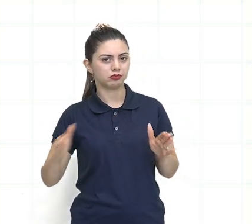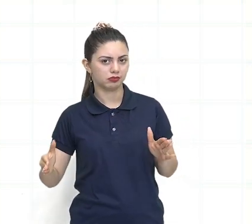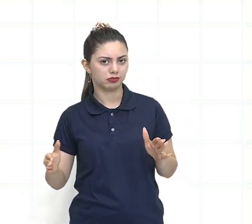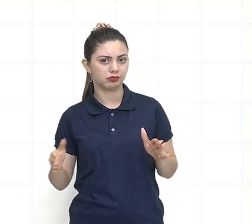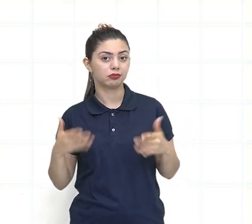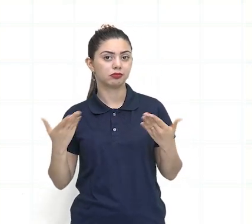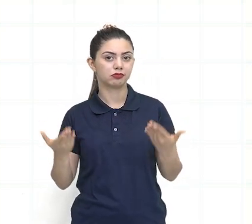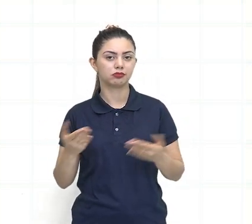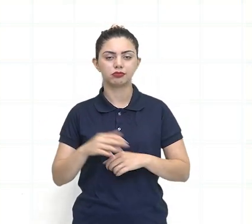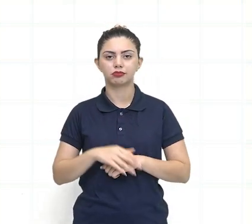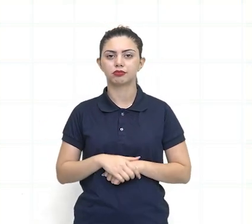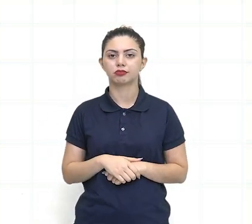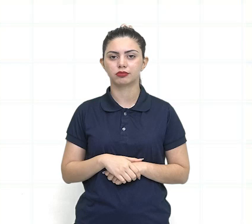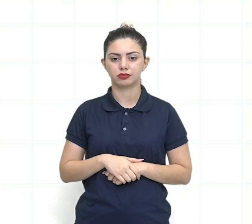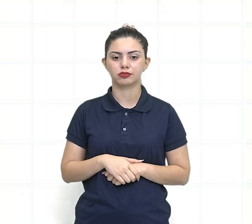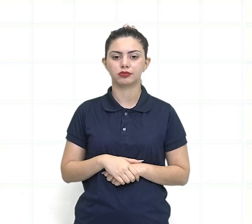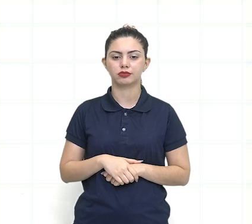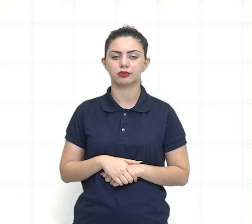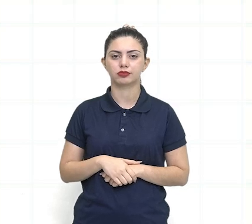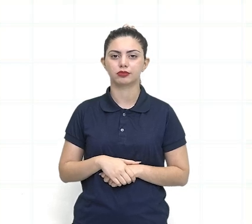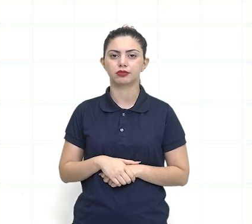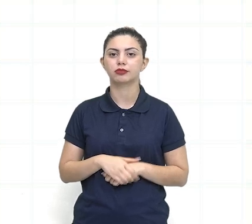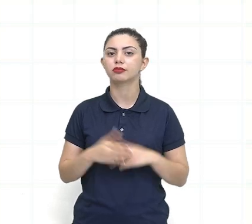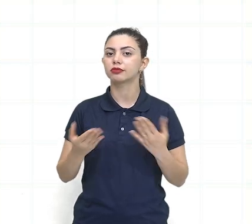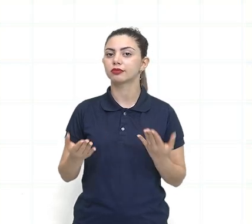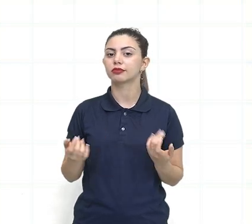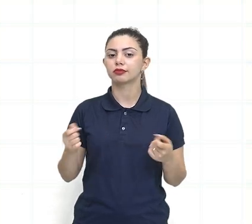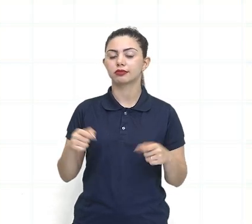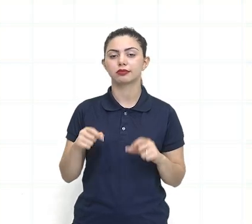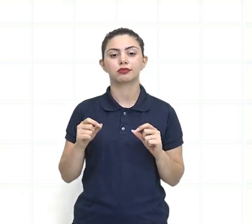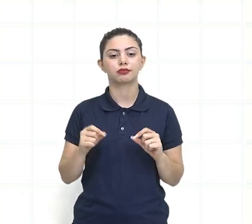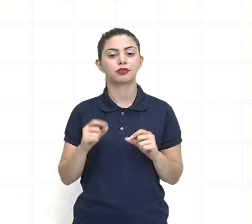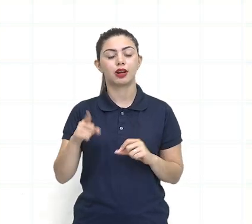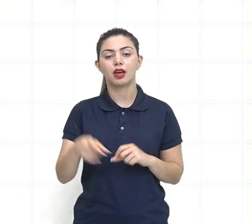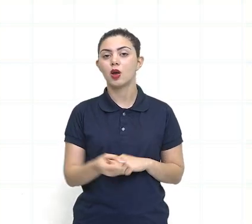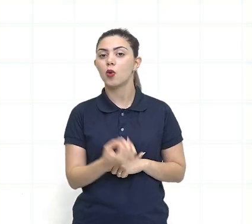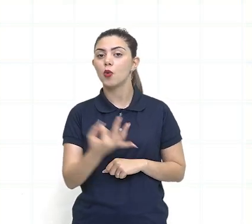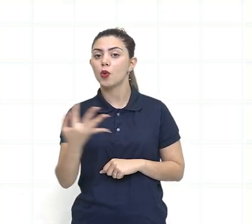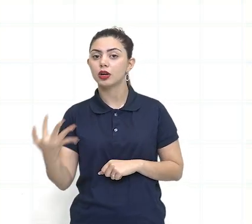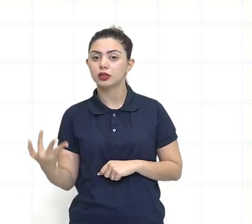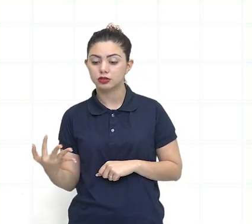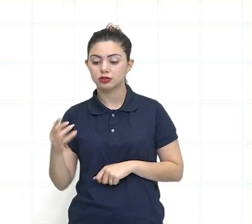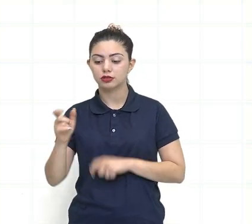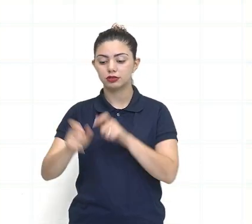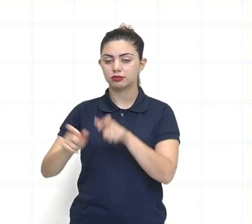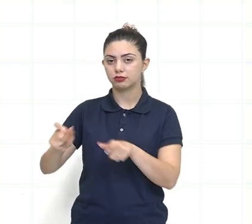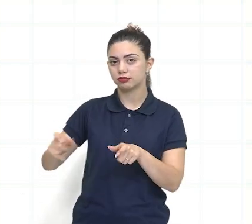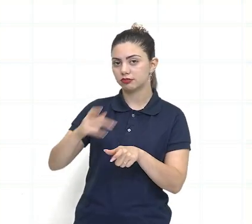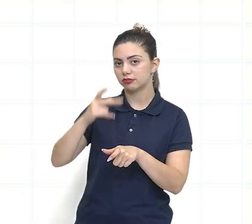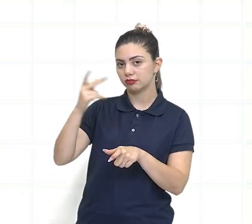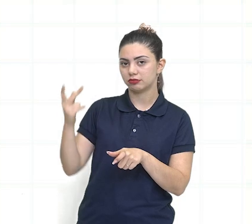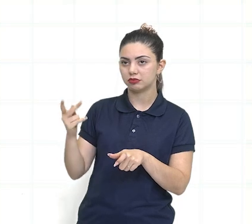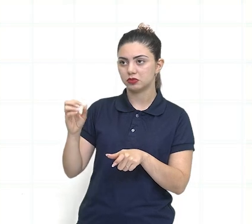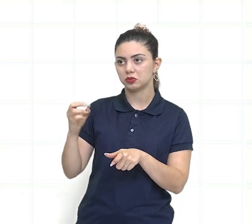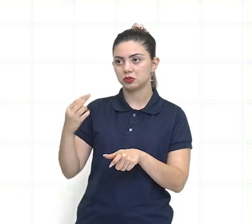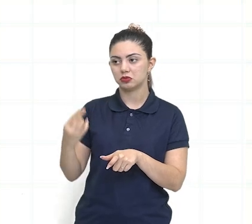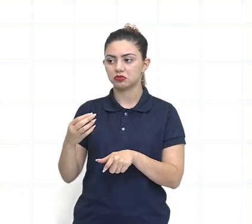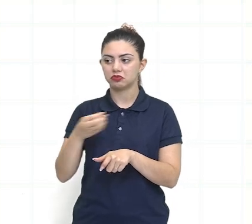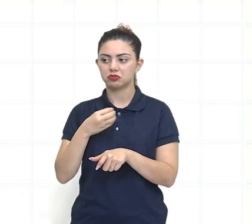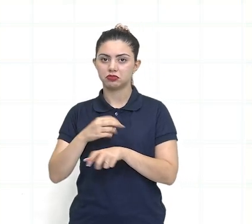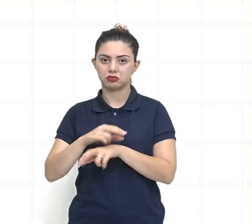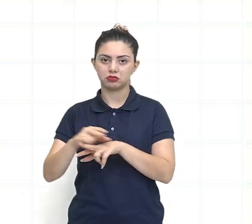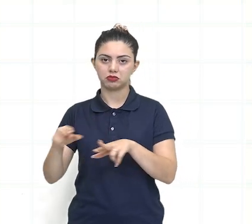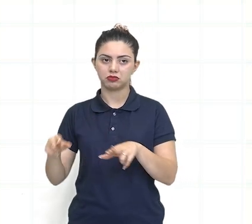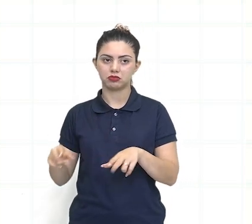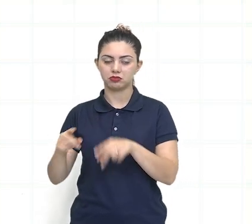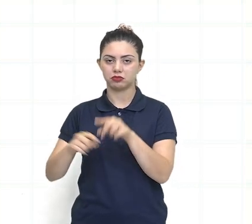vai servir, né, para fazer exatamente isso, quantificar esses seres, mostrando a posição, e ele